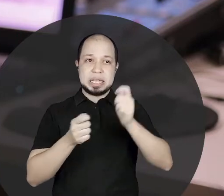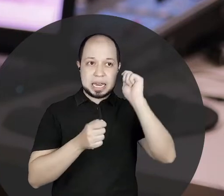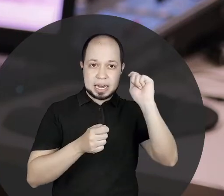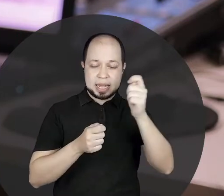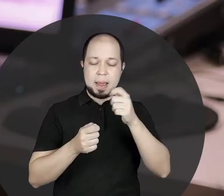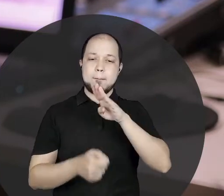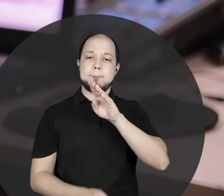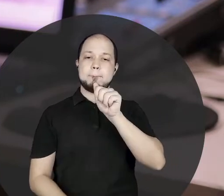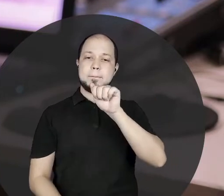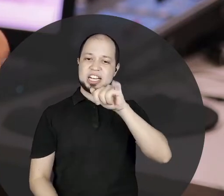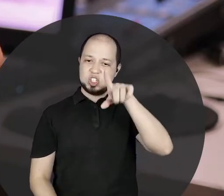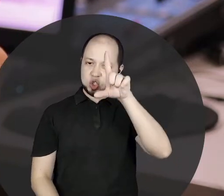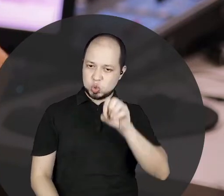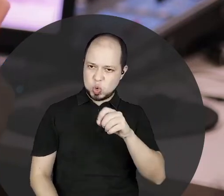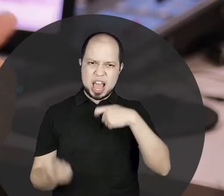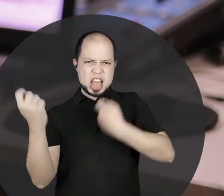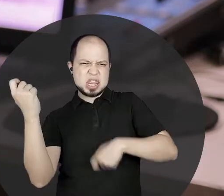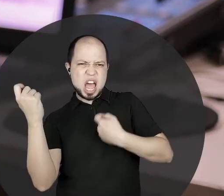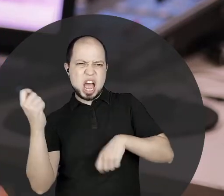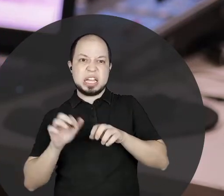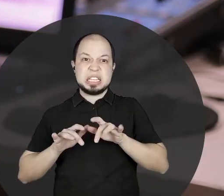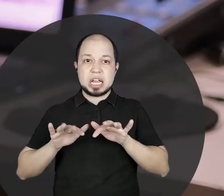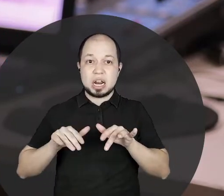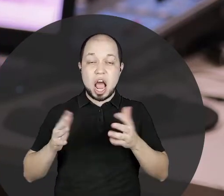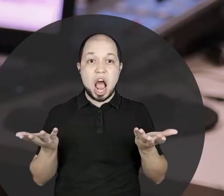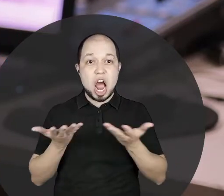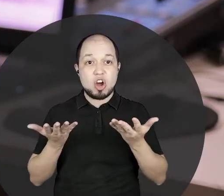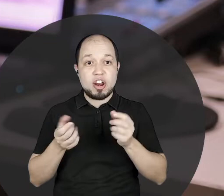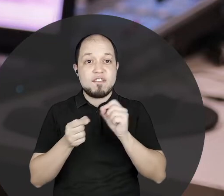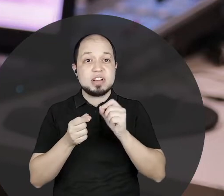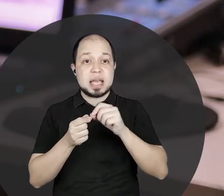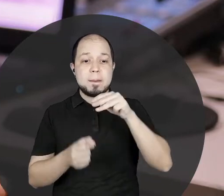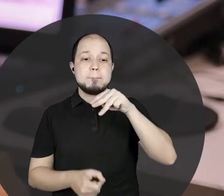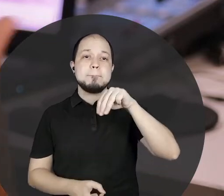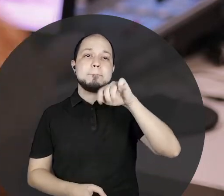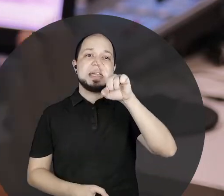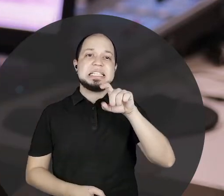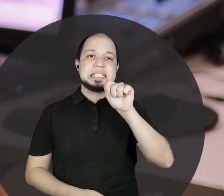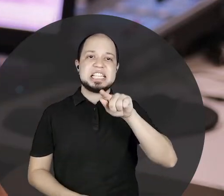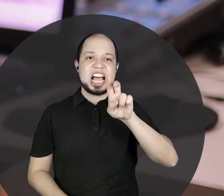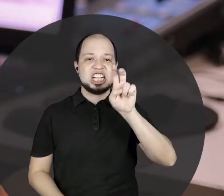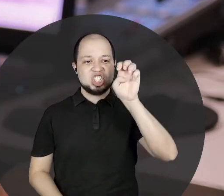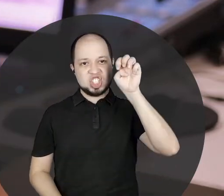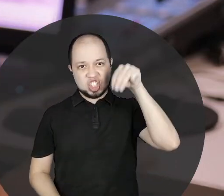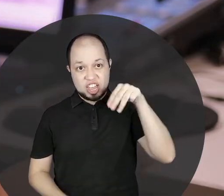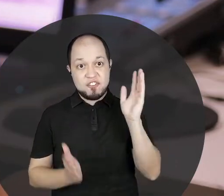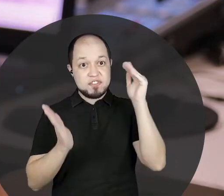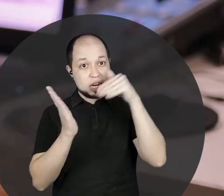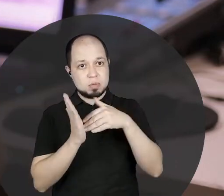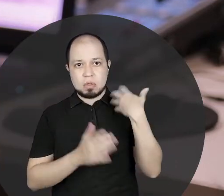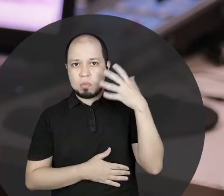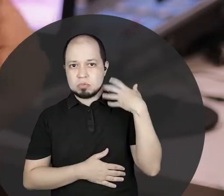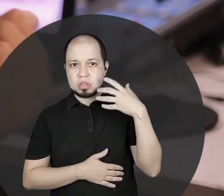guitarra e teclado. Agora eu vou fazer a mixagem final da música. E como não vai dar para gravar novamente a voz e o violão